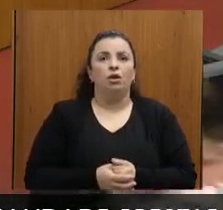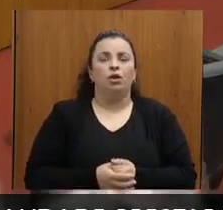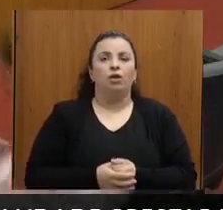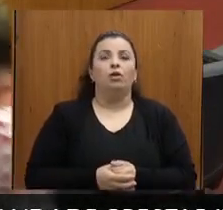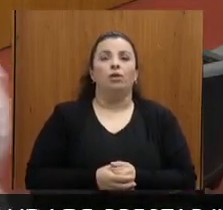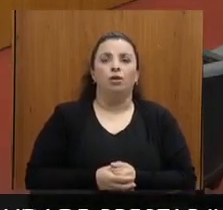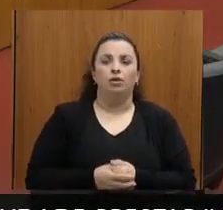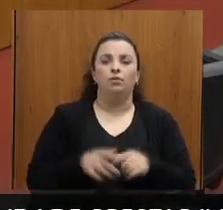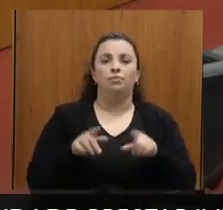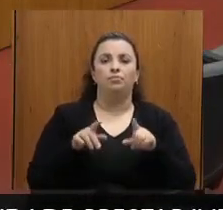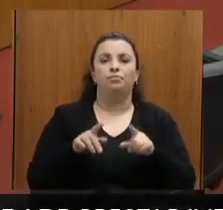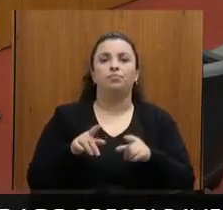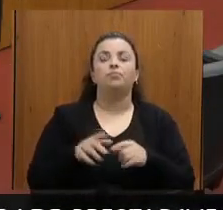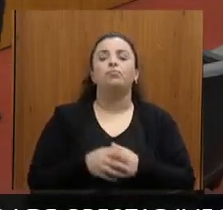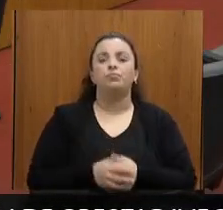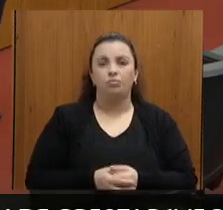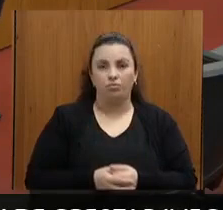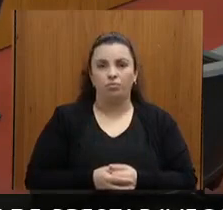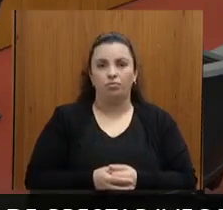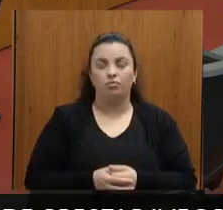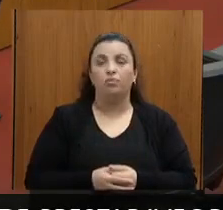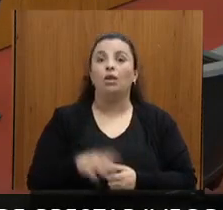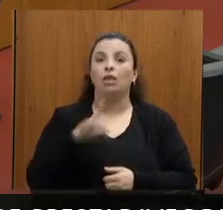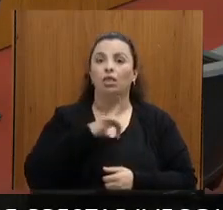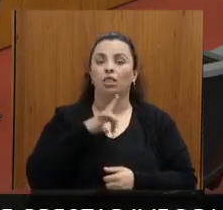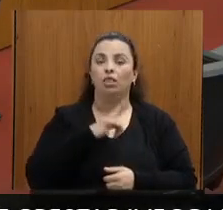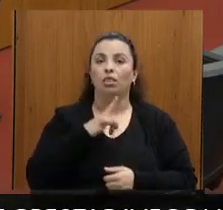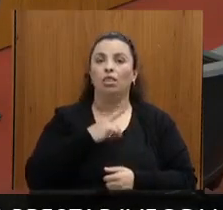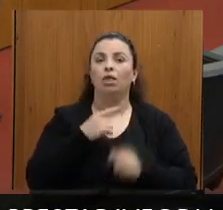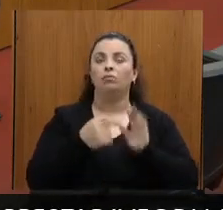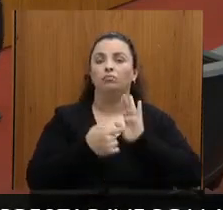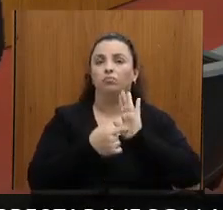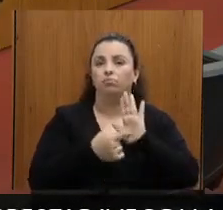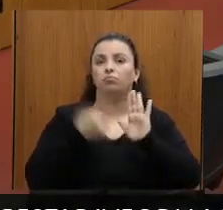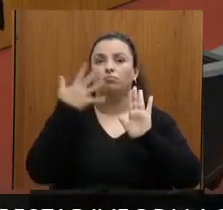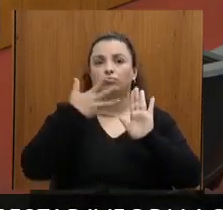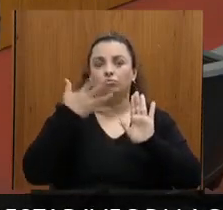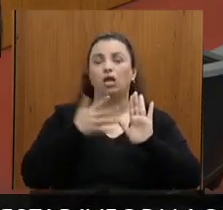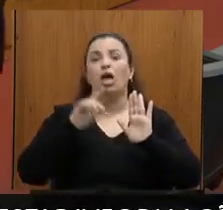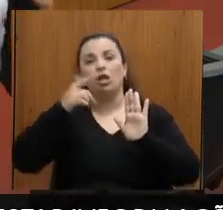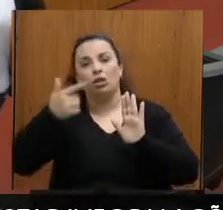Agradecemos a presença. Portanto, haverá uma exposição e outra exposição